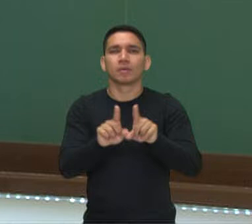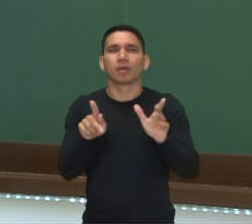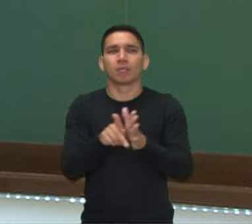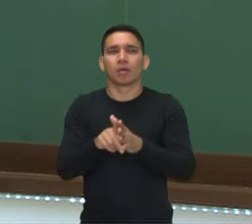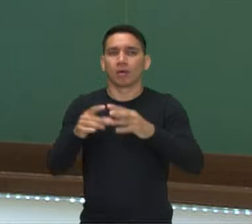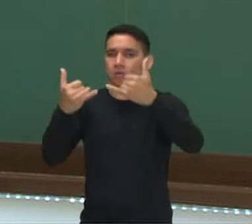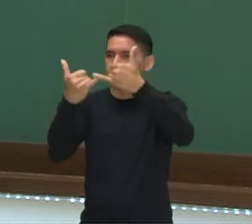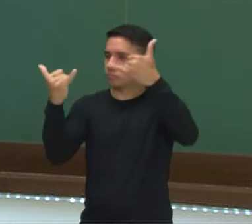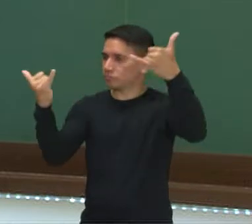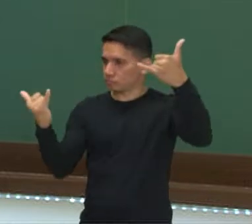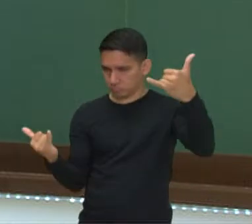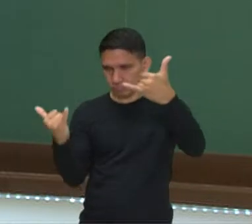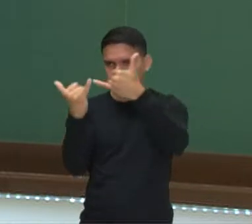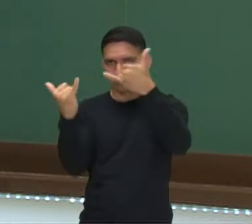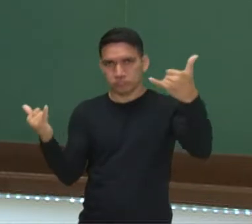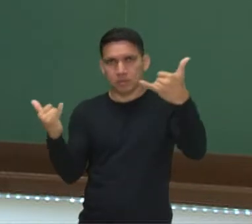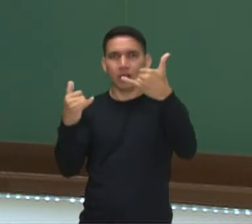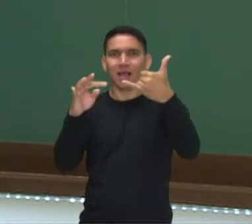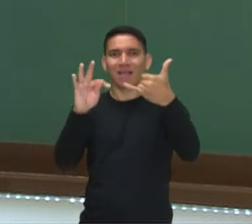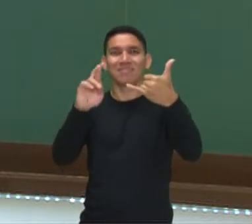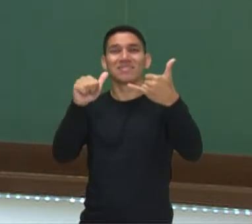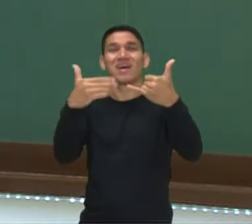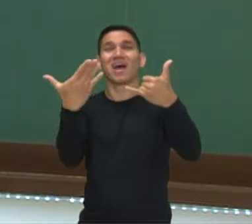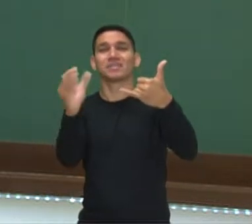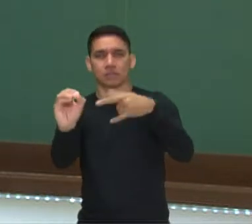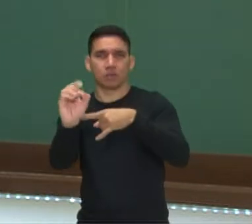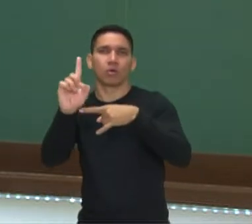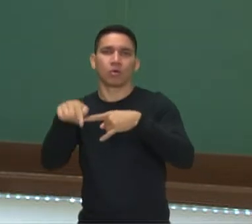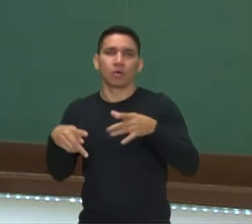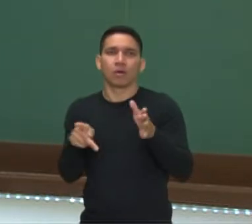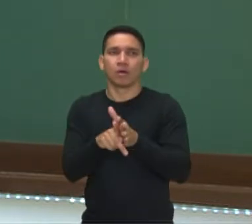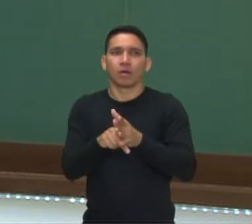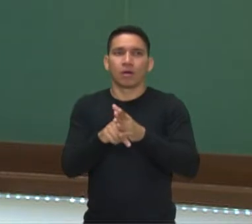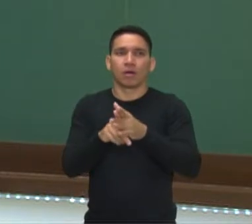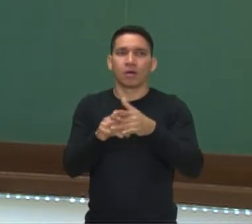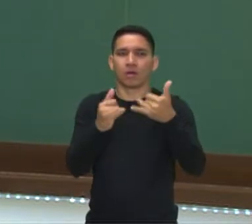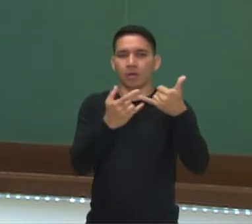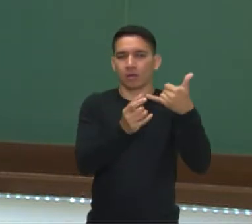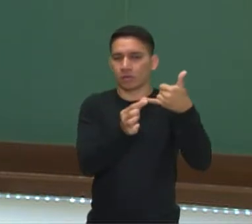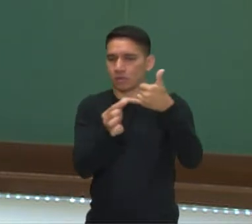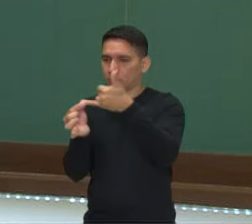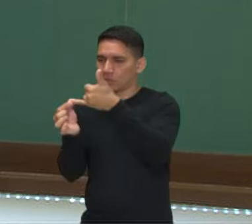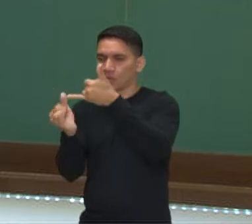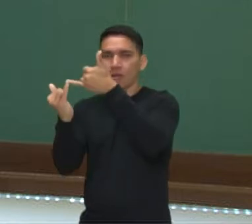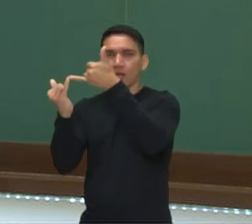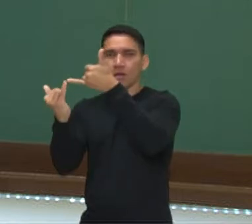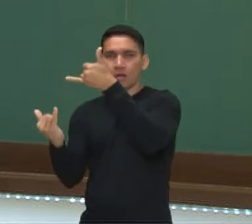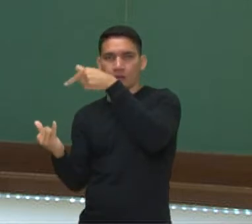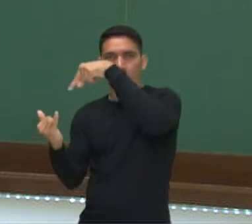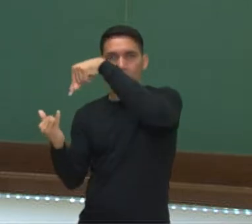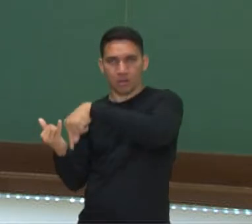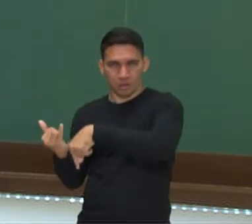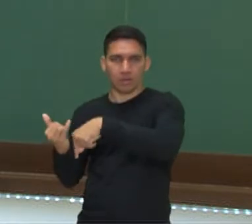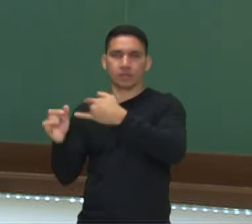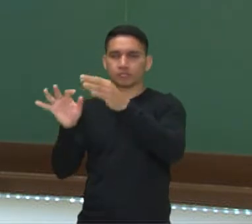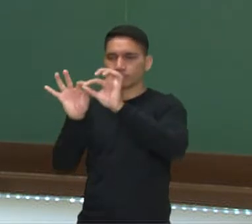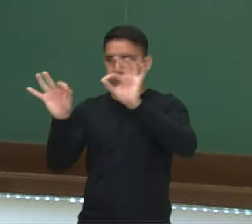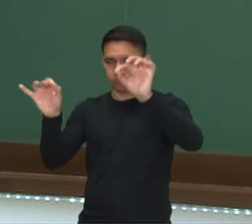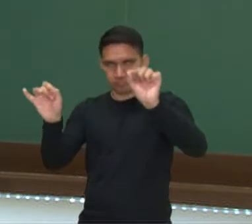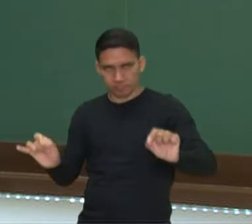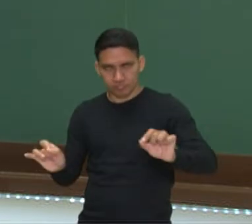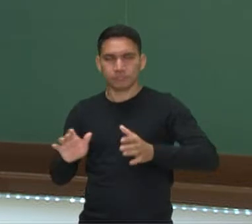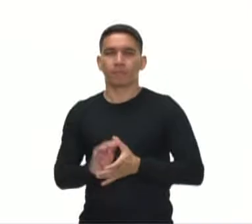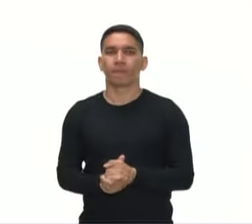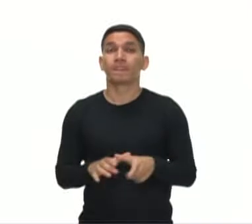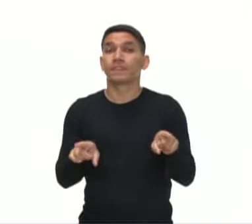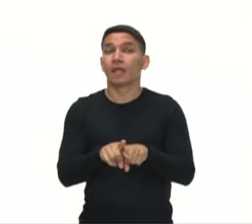ocorre em cordas. E essa força de tração, a força está sempre localizada nas suas extremidades e ao longo da corda. Além disso,